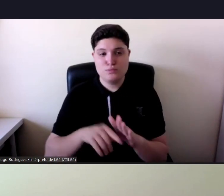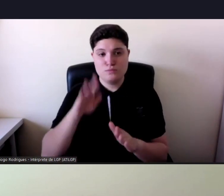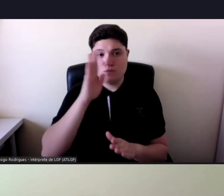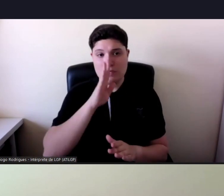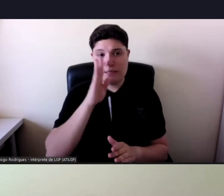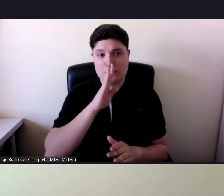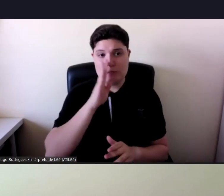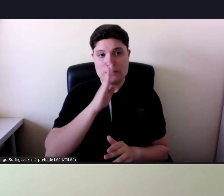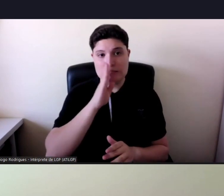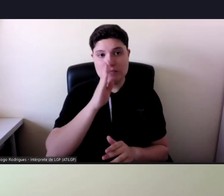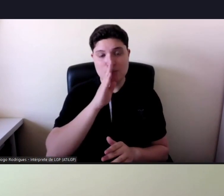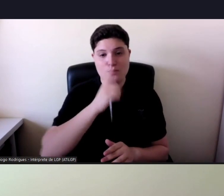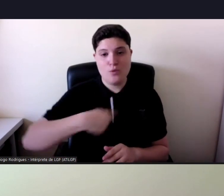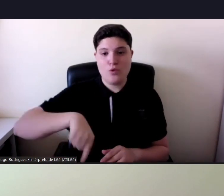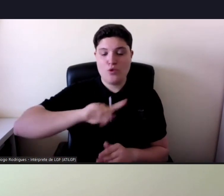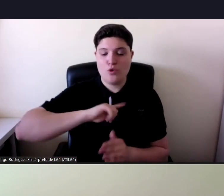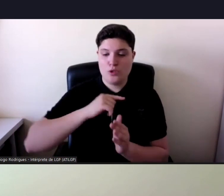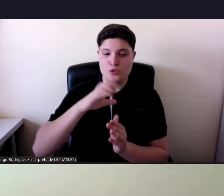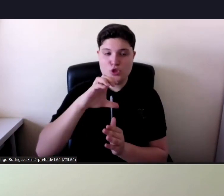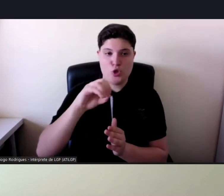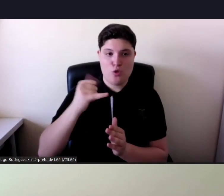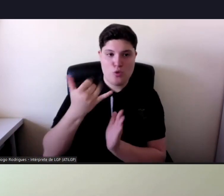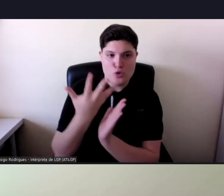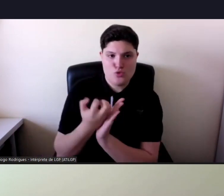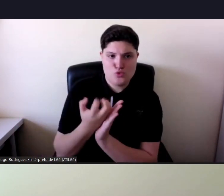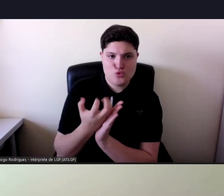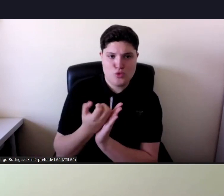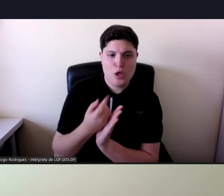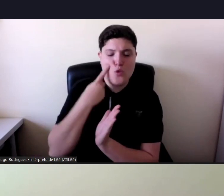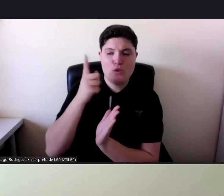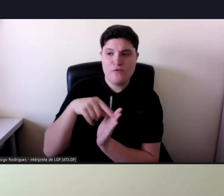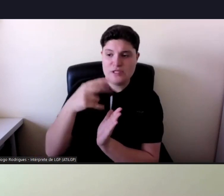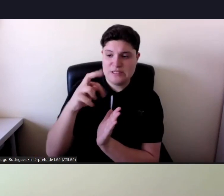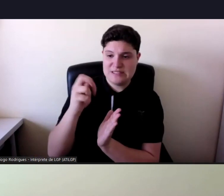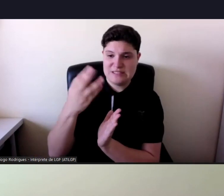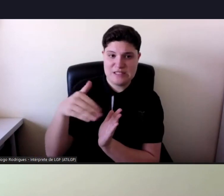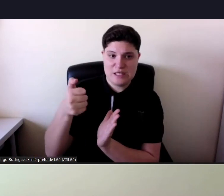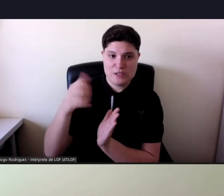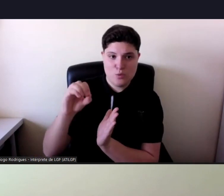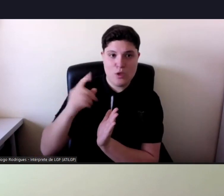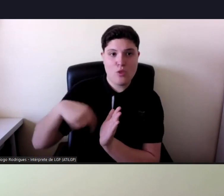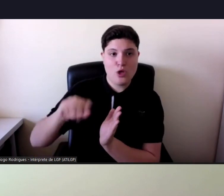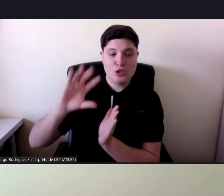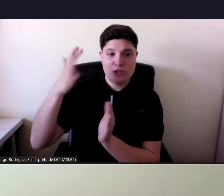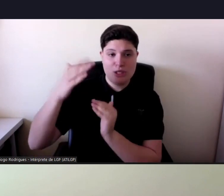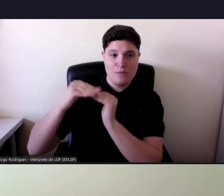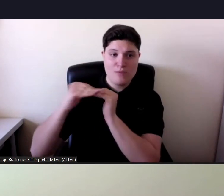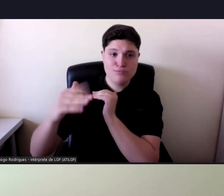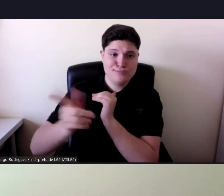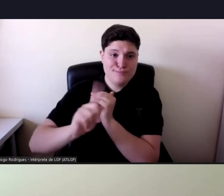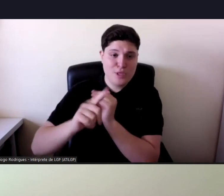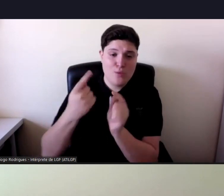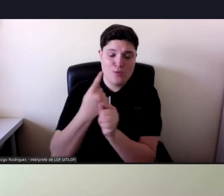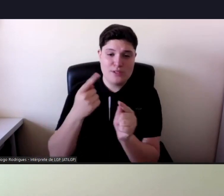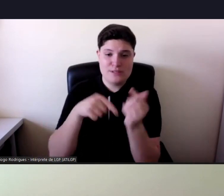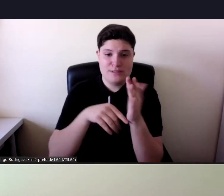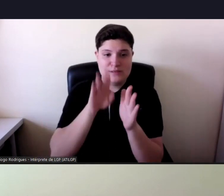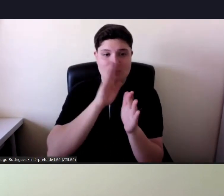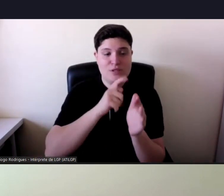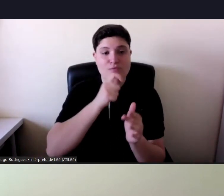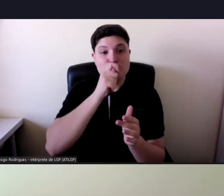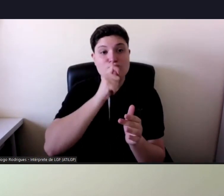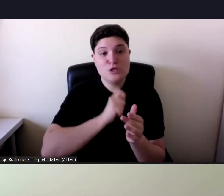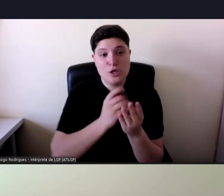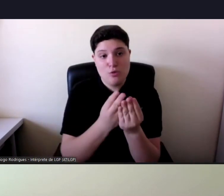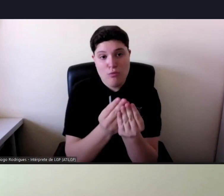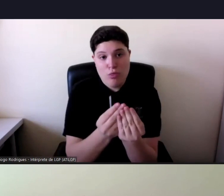a sustentabilidade é muito mais do que a sustentabilidade ambiental. Não é? Para reforçar a estratégia, a Universidade de Aveiro associou-se